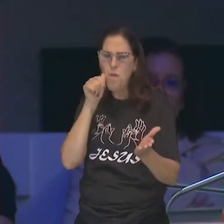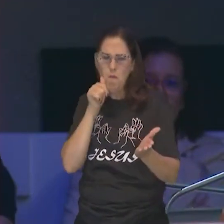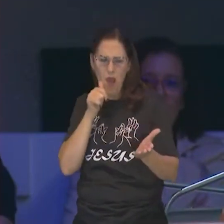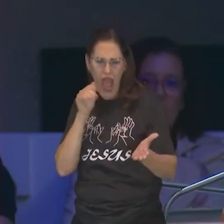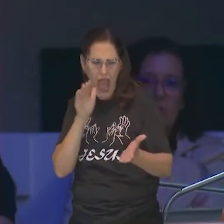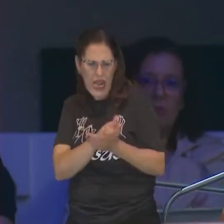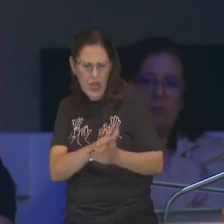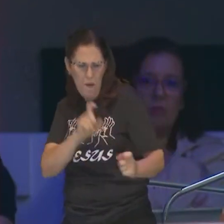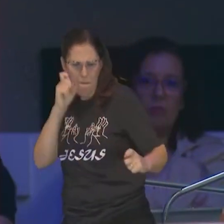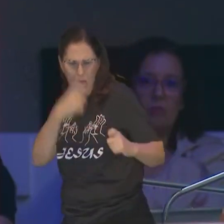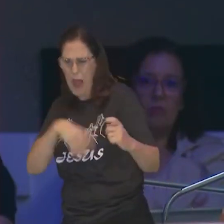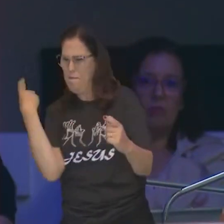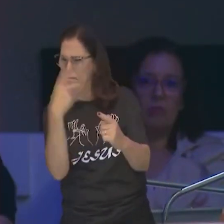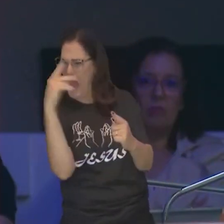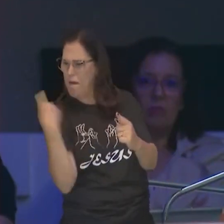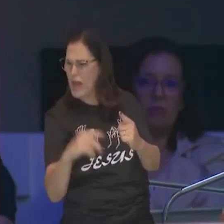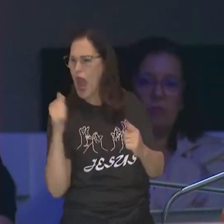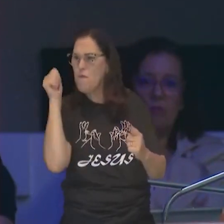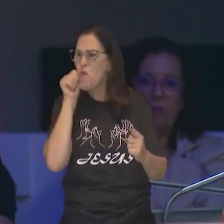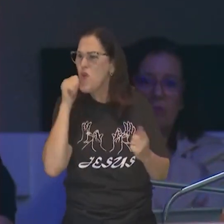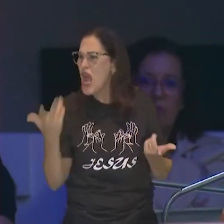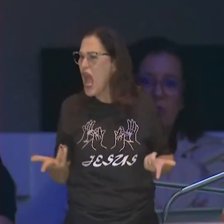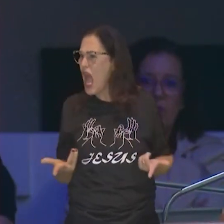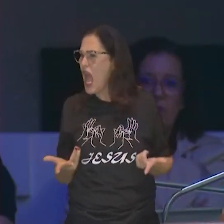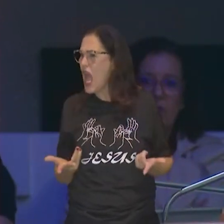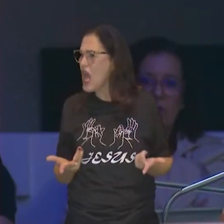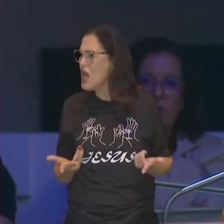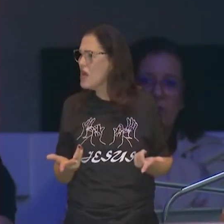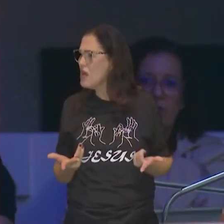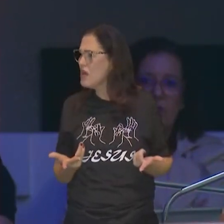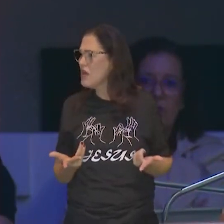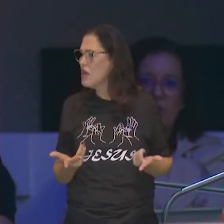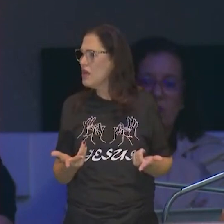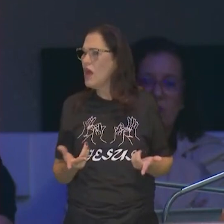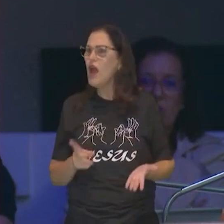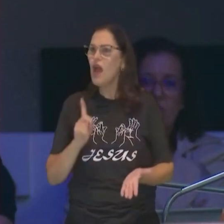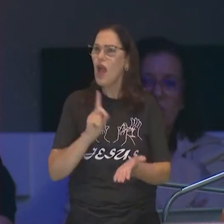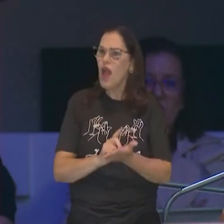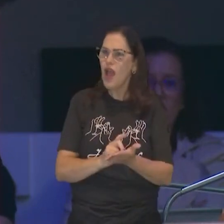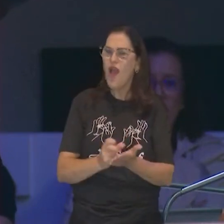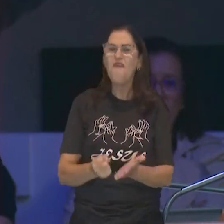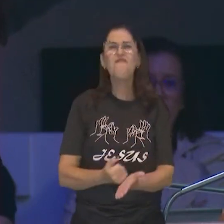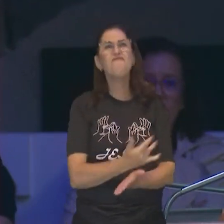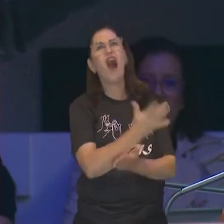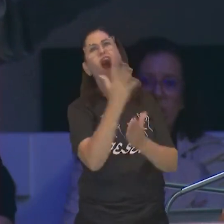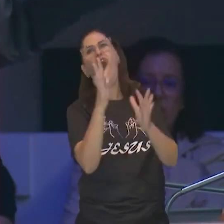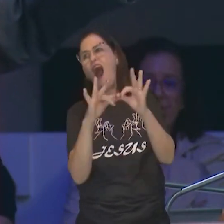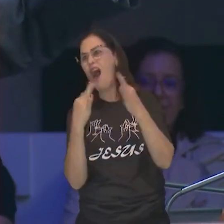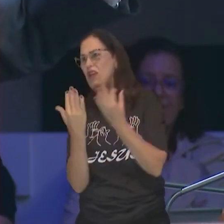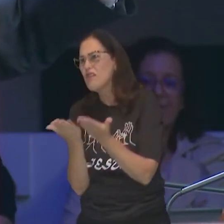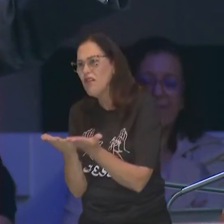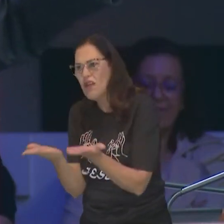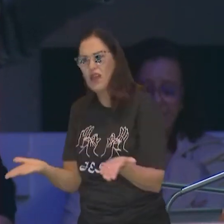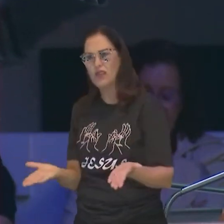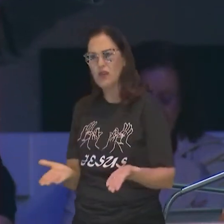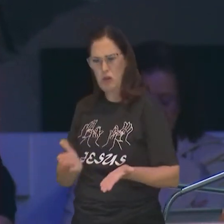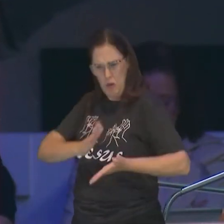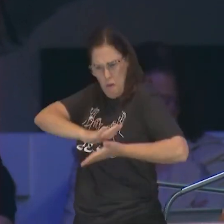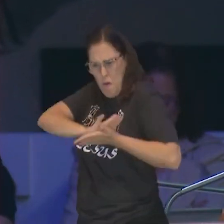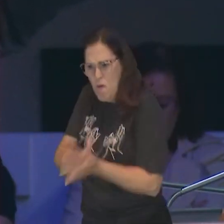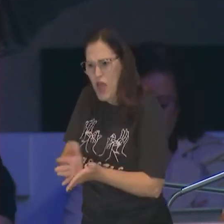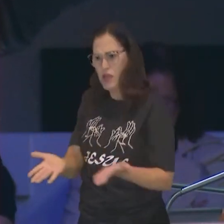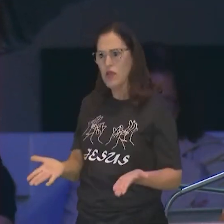maltratando e até mesmo batendo em mulheres, e certamente isto é uma realidade em muitos lares cristãos, oprimindo